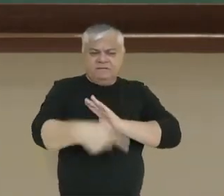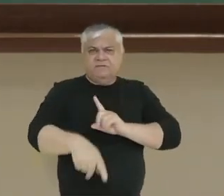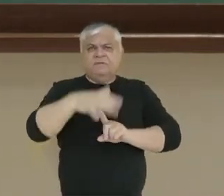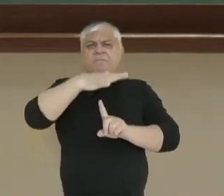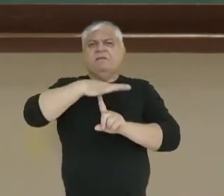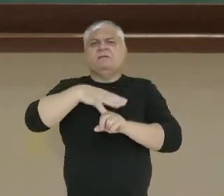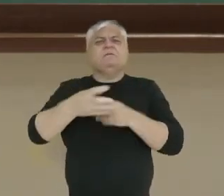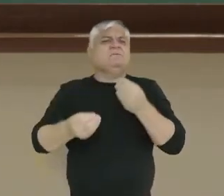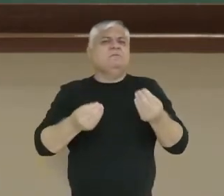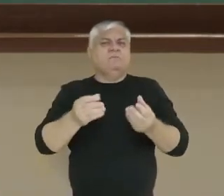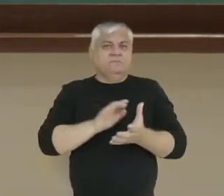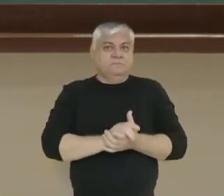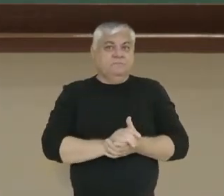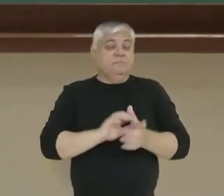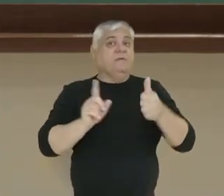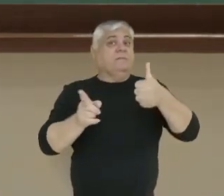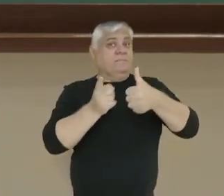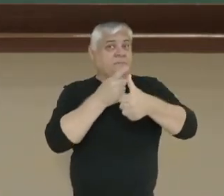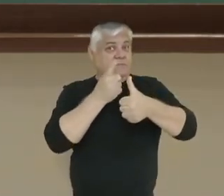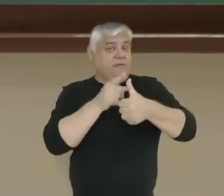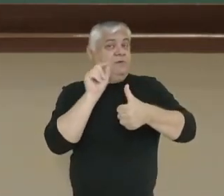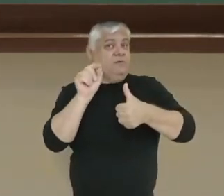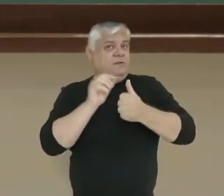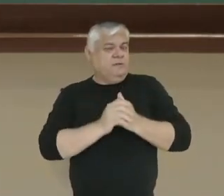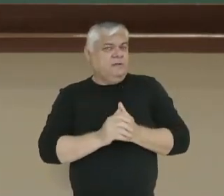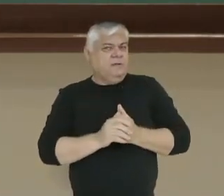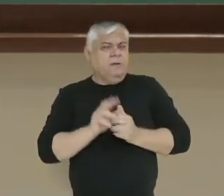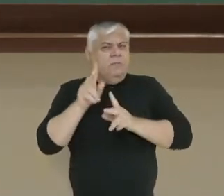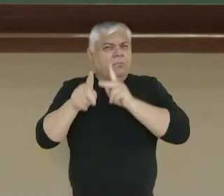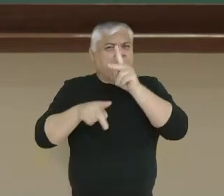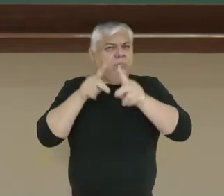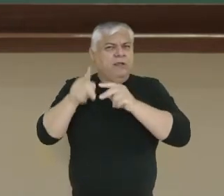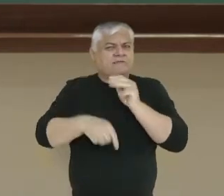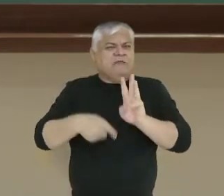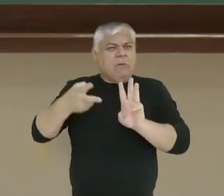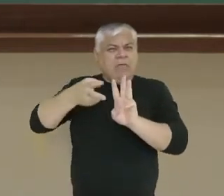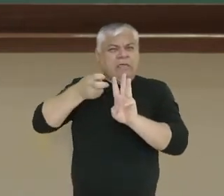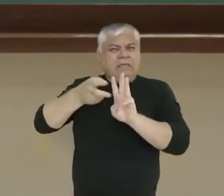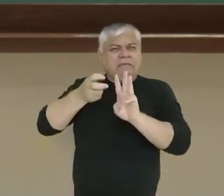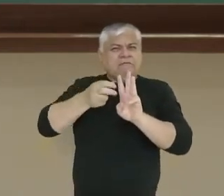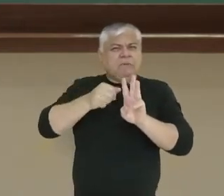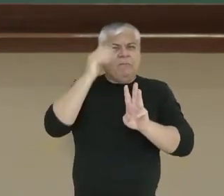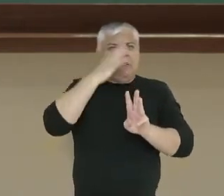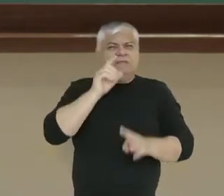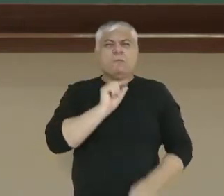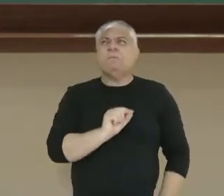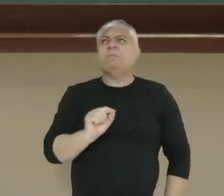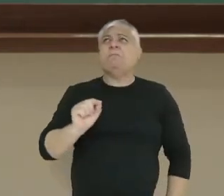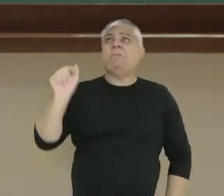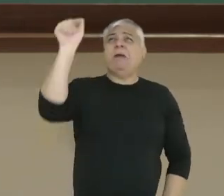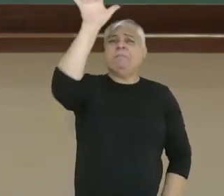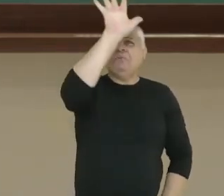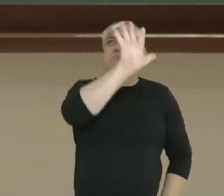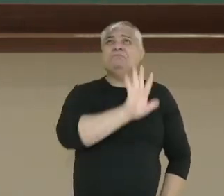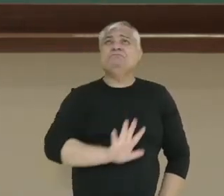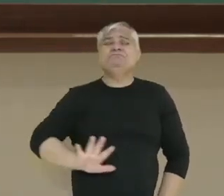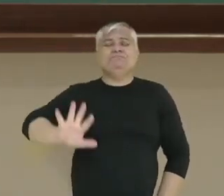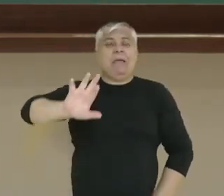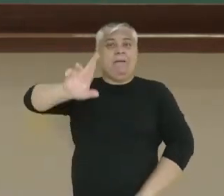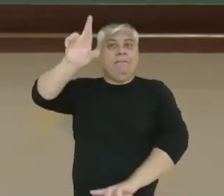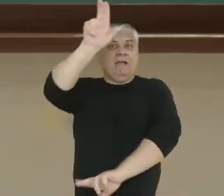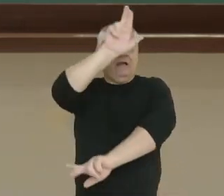no Paraná? Primeiro que para a gente pensar sobre populações indígenas no Brasil todo, a gente tem que pensar em